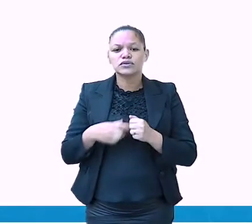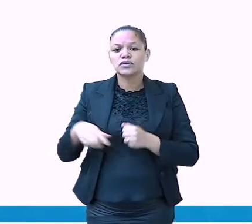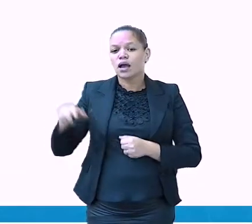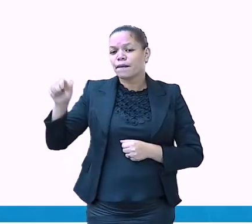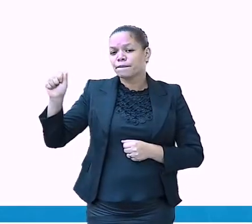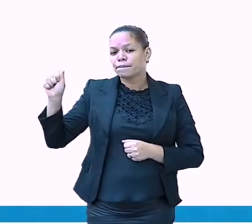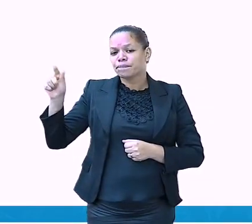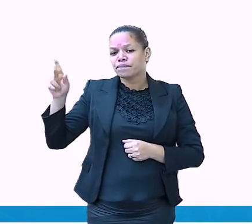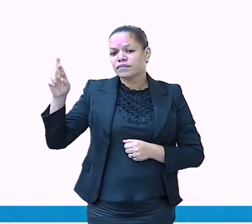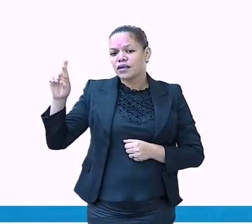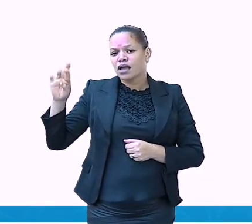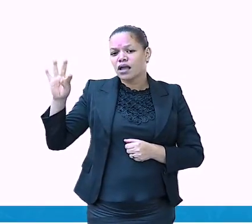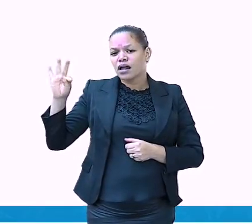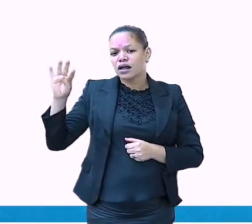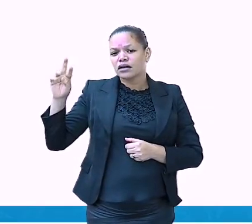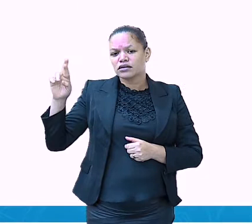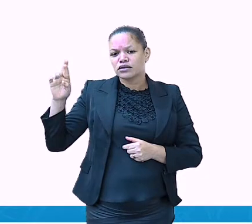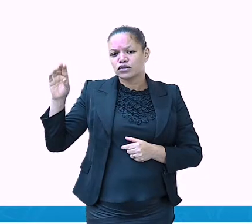artrópodes,